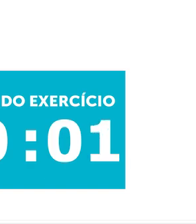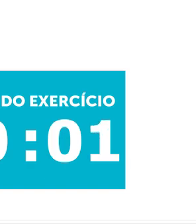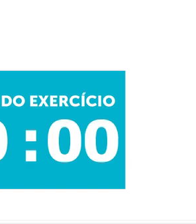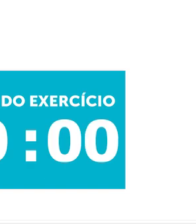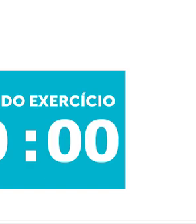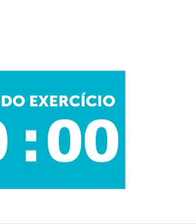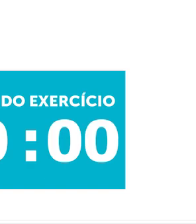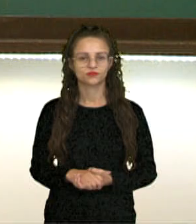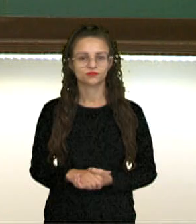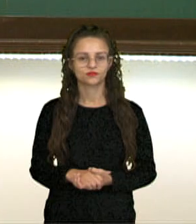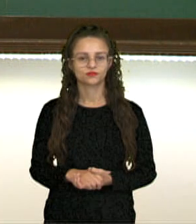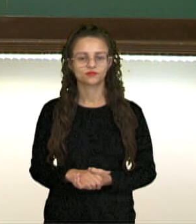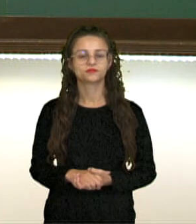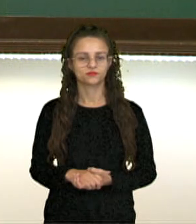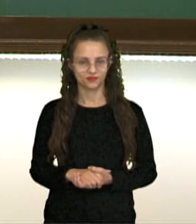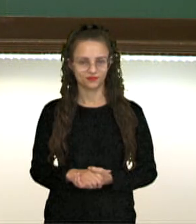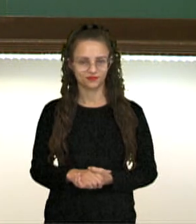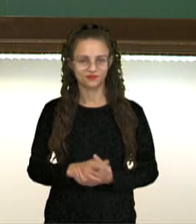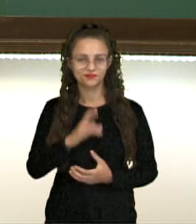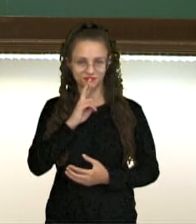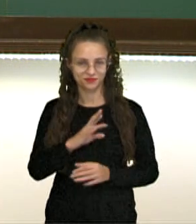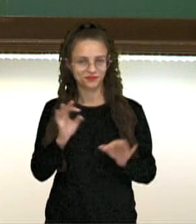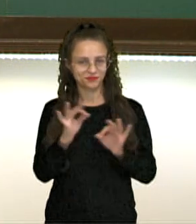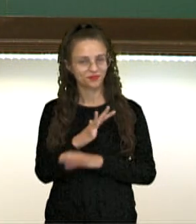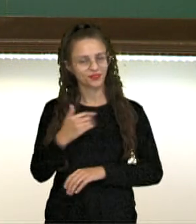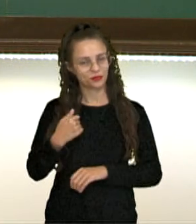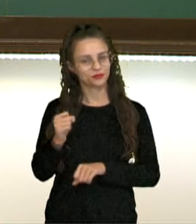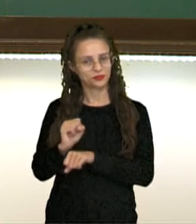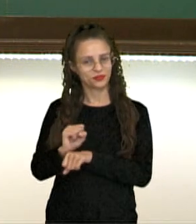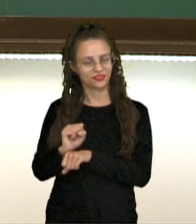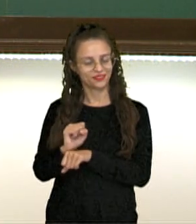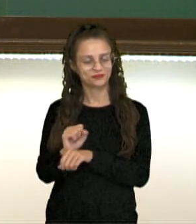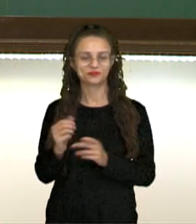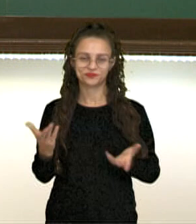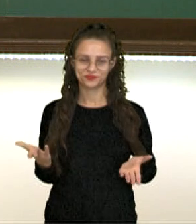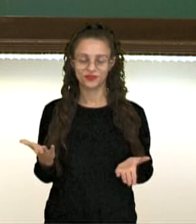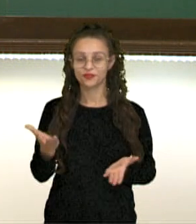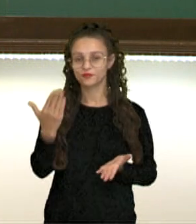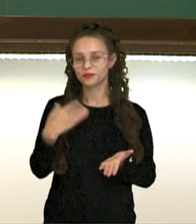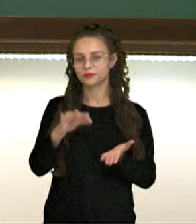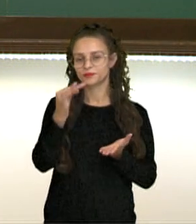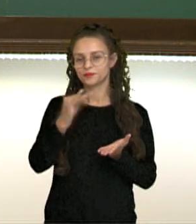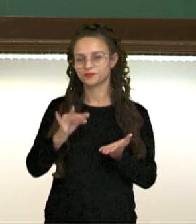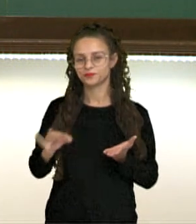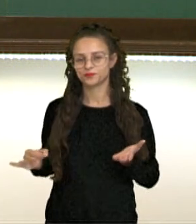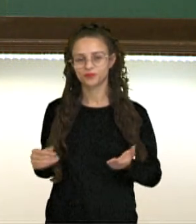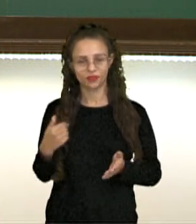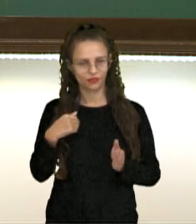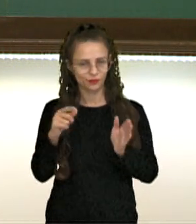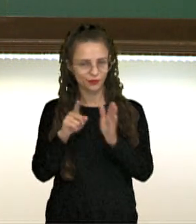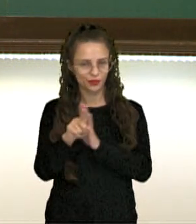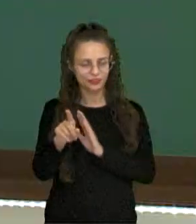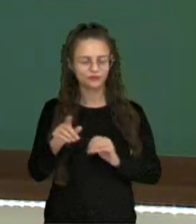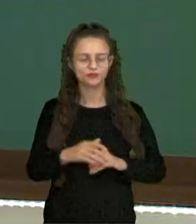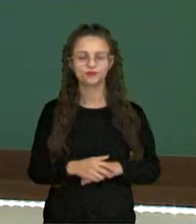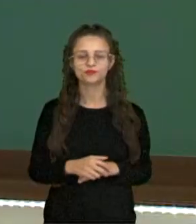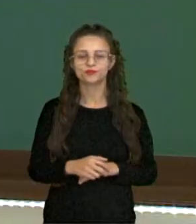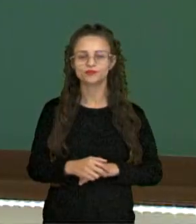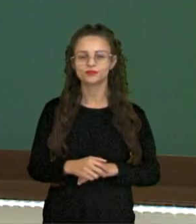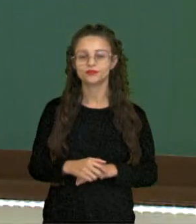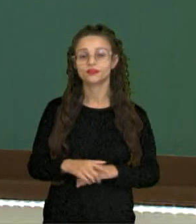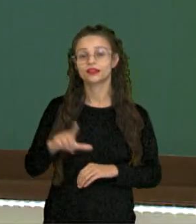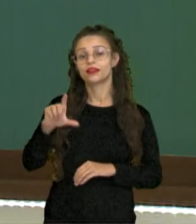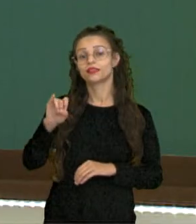Fez aí? E eu te aguardei aqui. Vamos gabaritar? Eu te perguntei, a linha